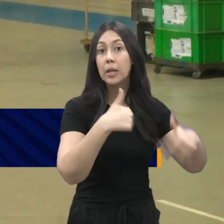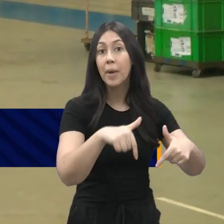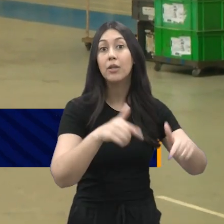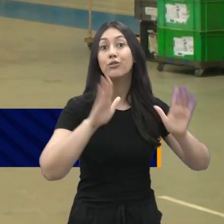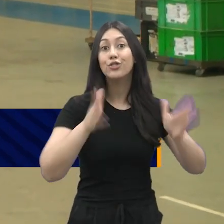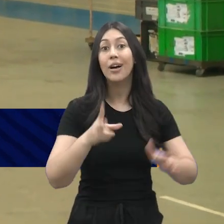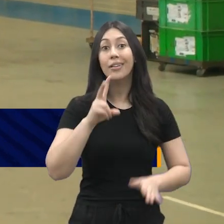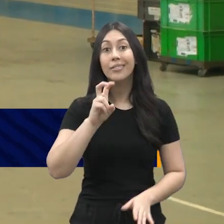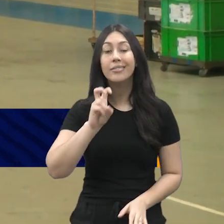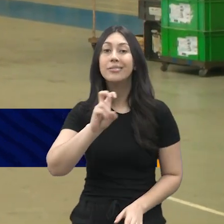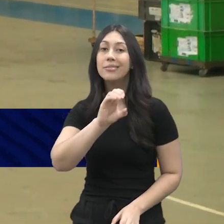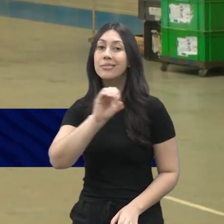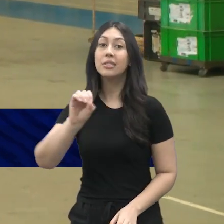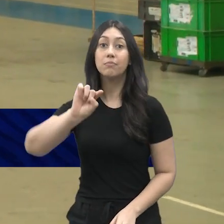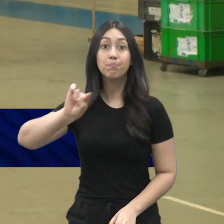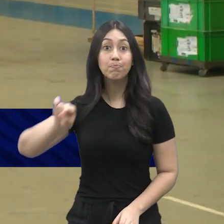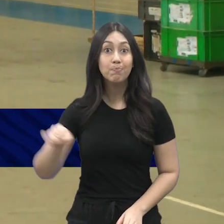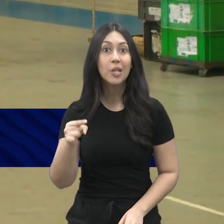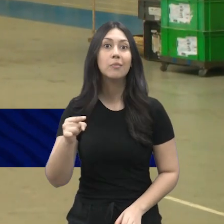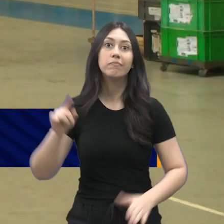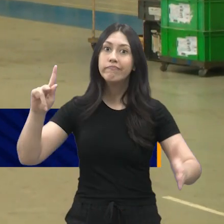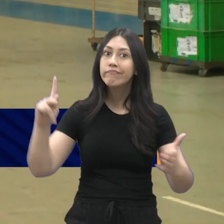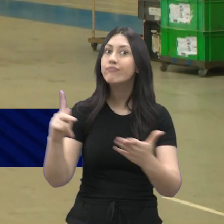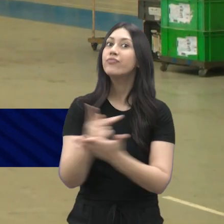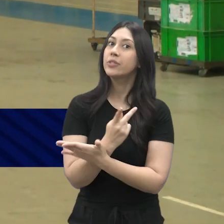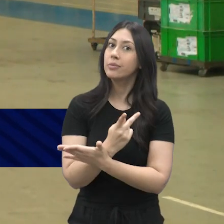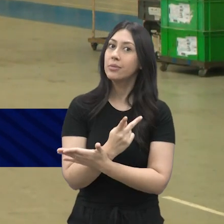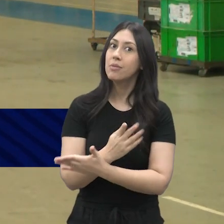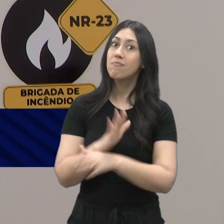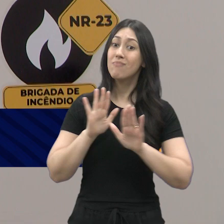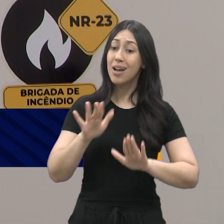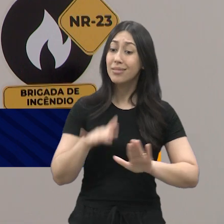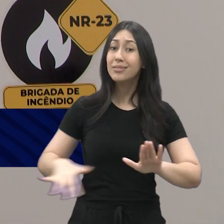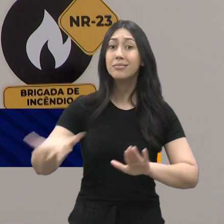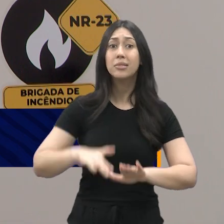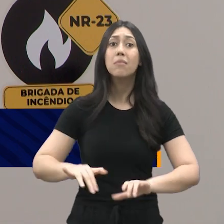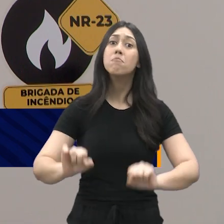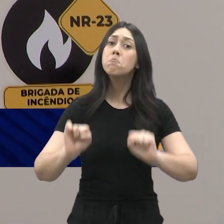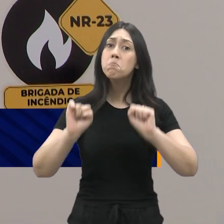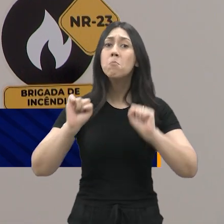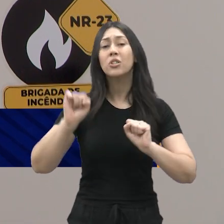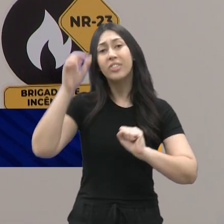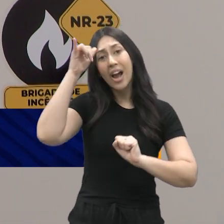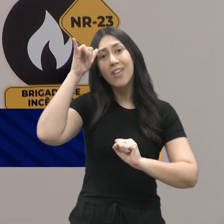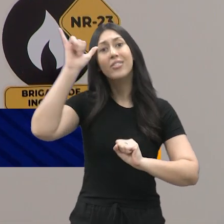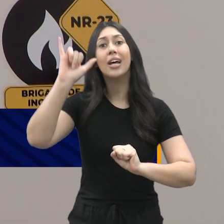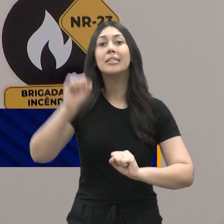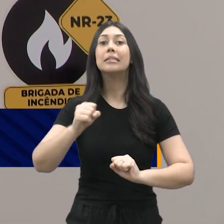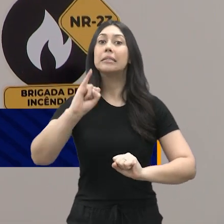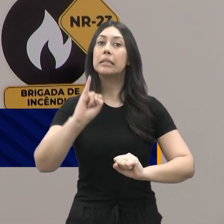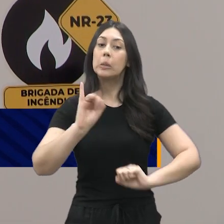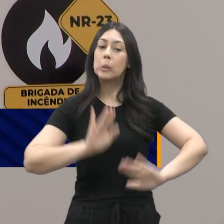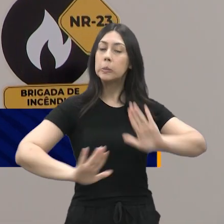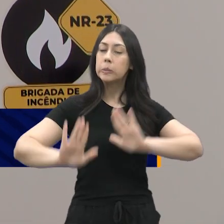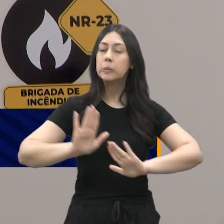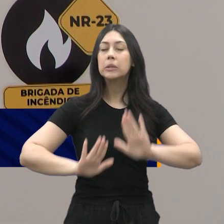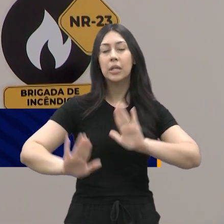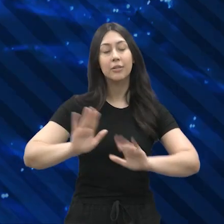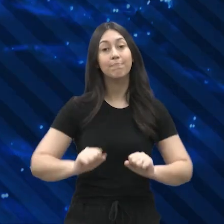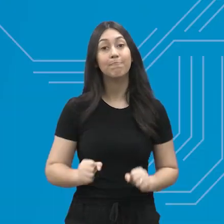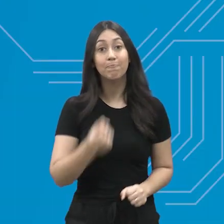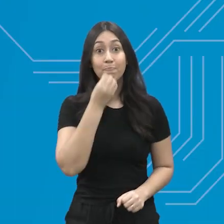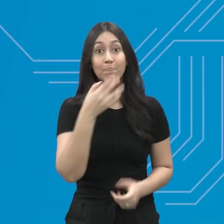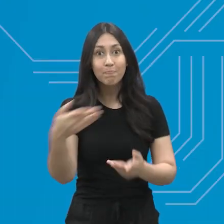mil casos em 2023. Ocorrências que poderiam ter sido evitadas com medidas de